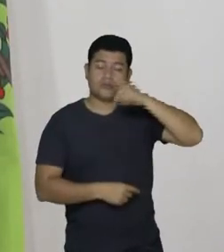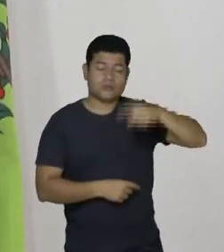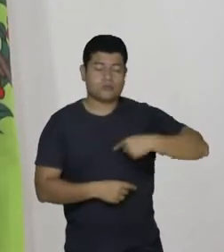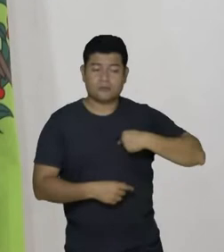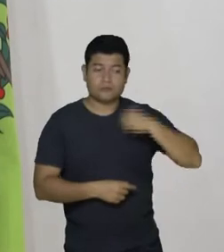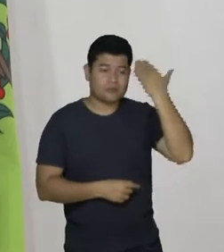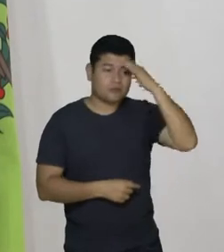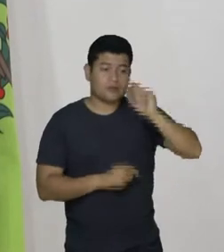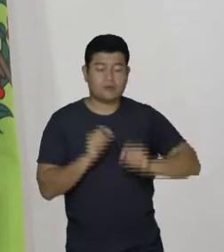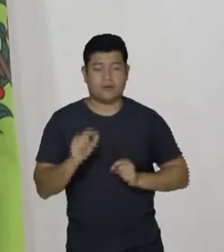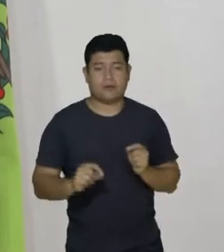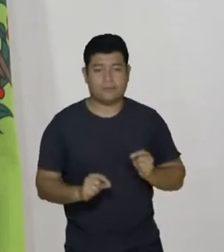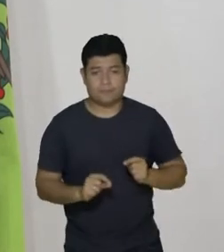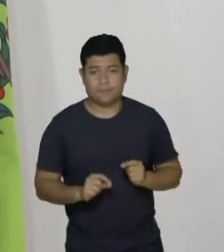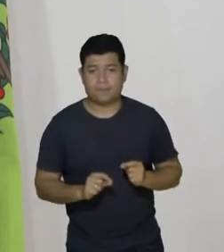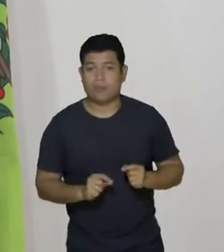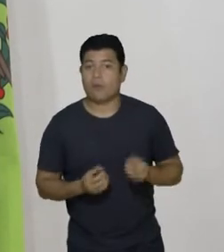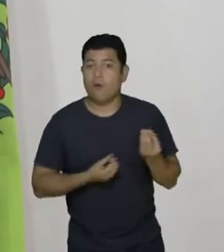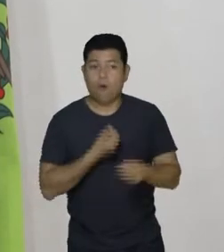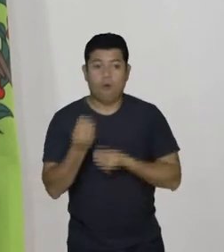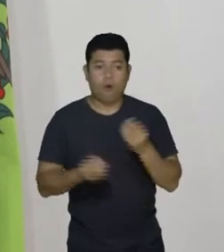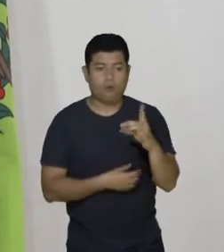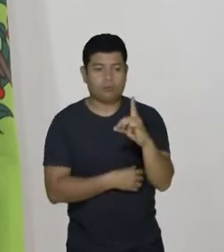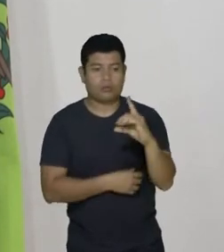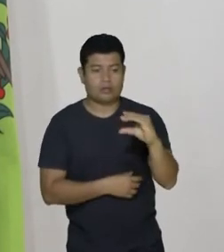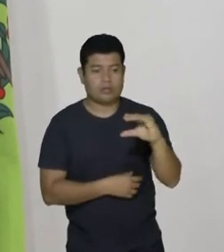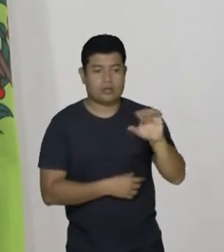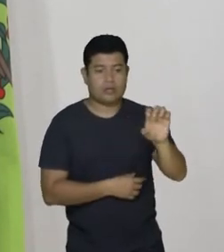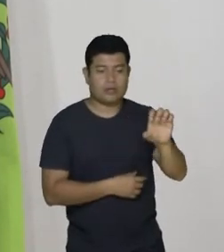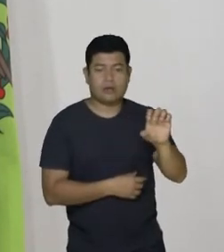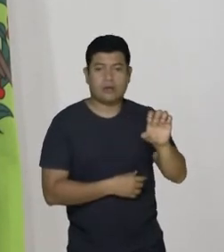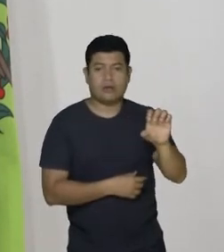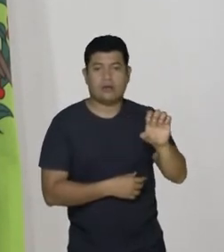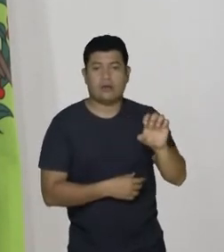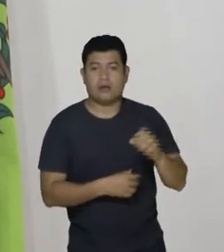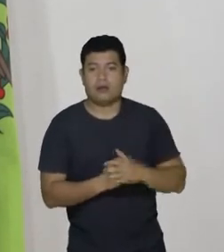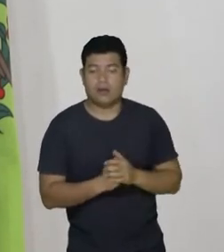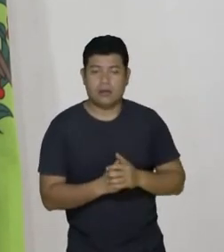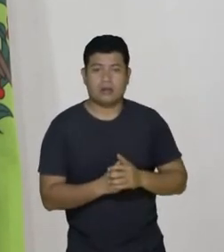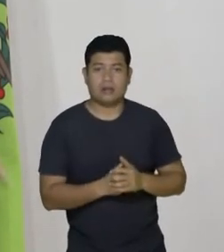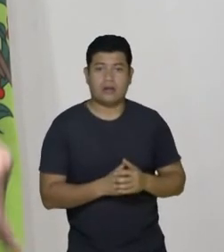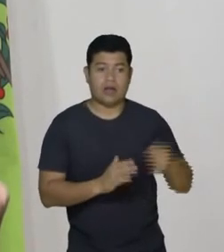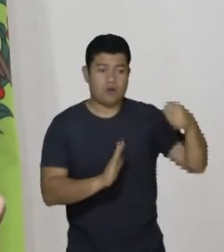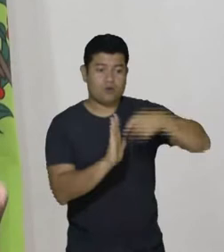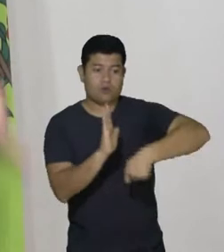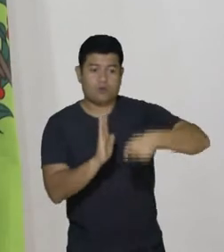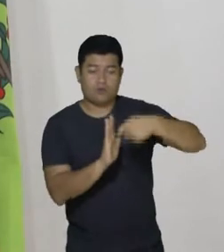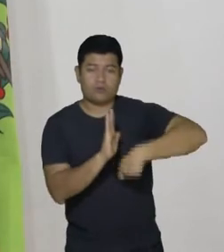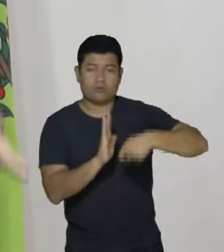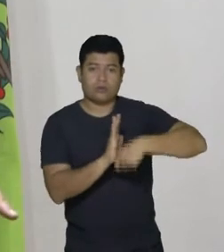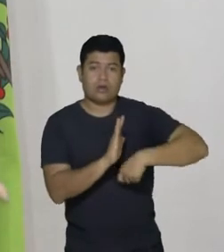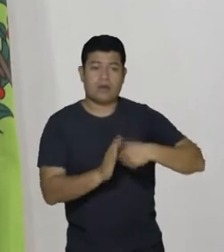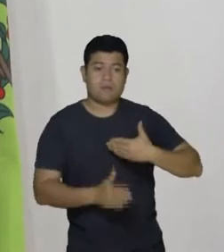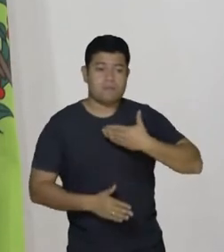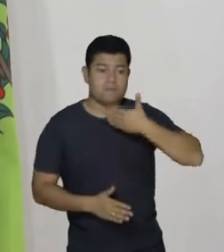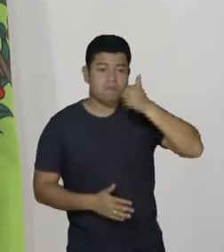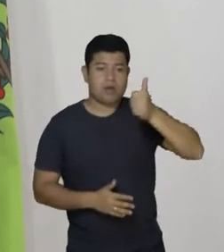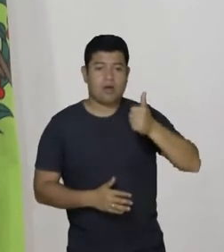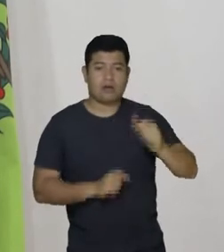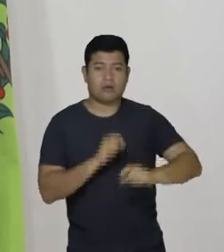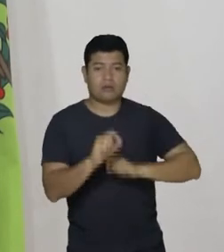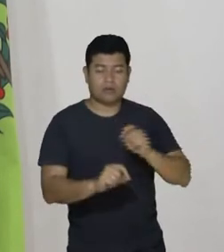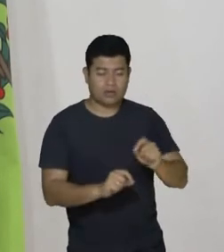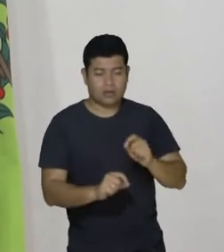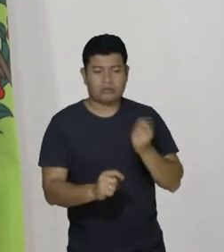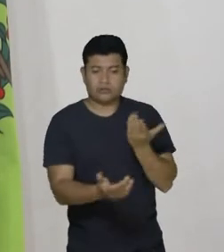consigo compreender como é que um diretório acadêmico de estudante, ao invés de lutar por melhores condições de